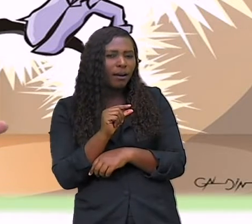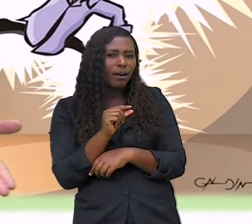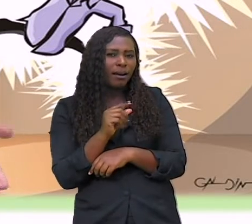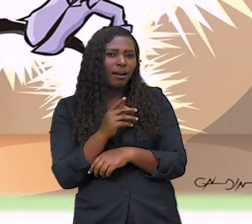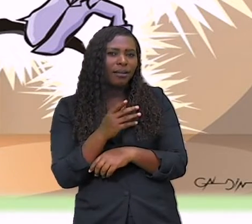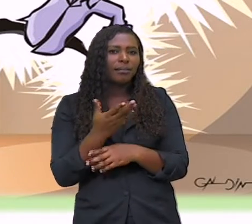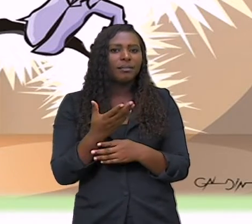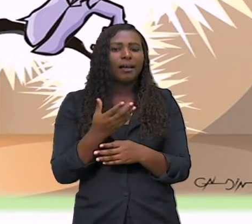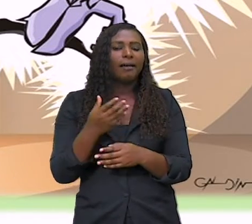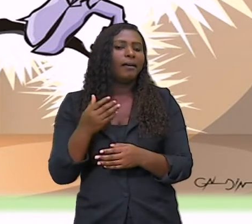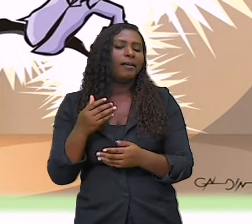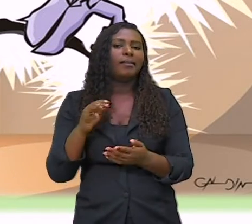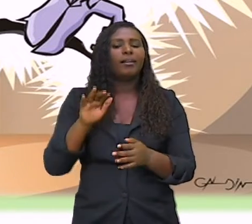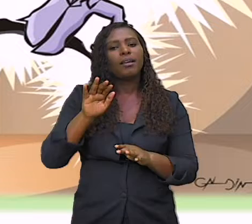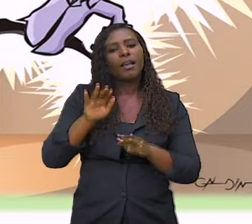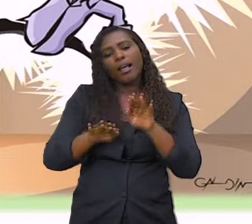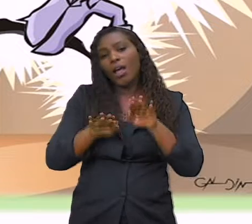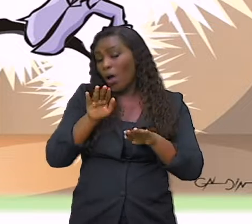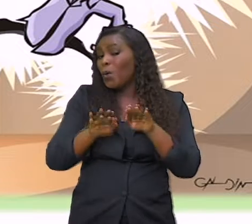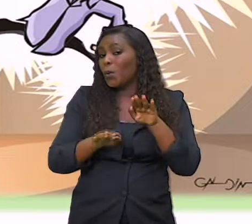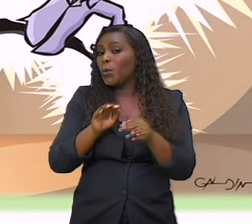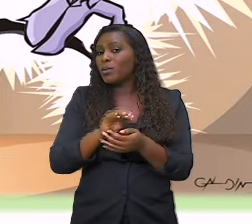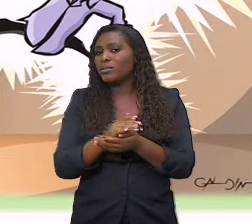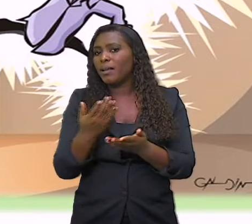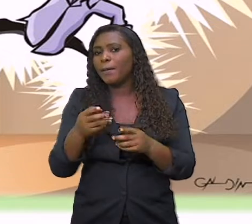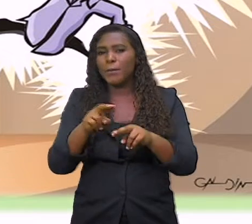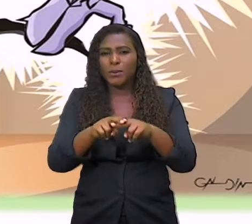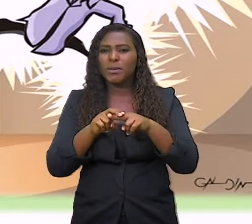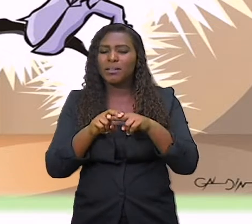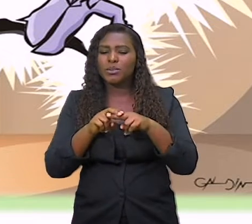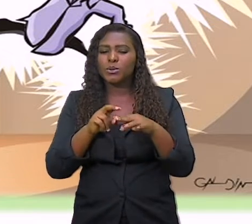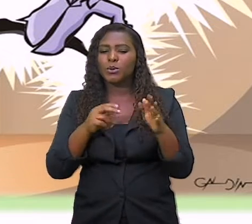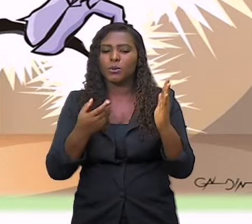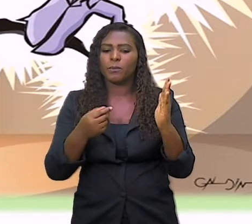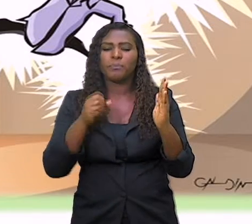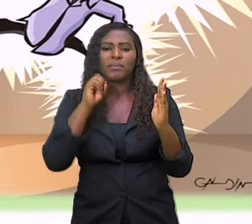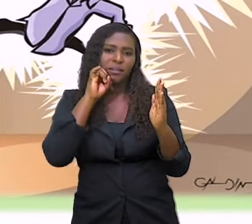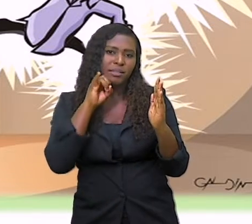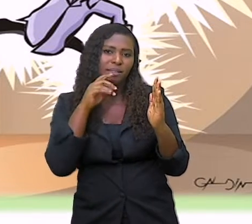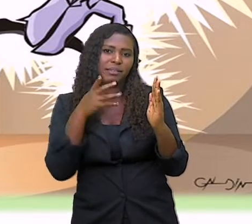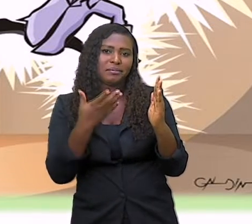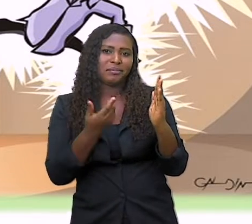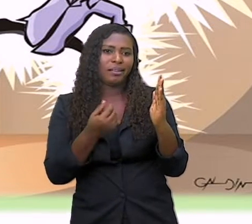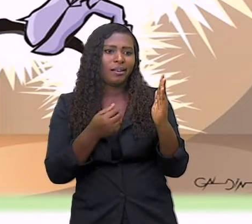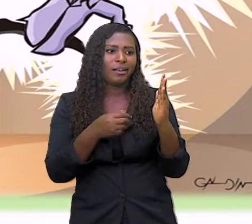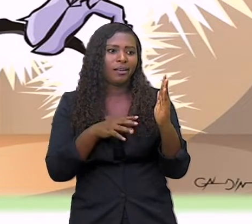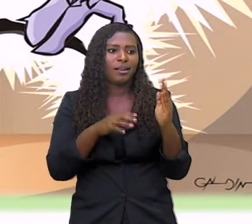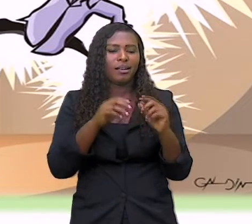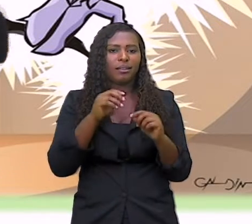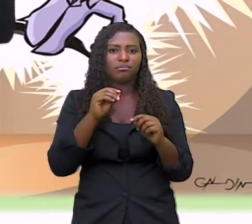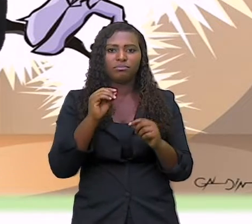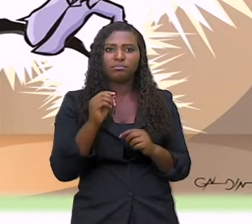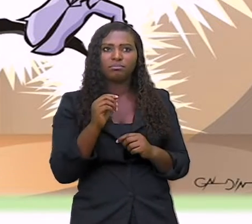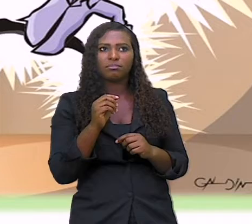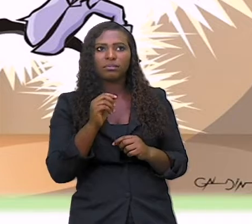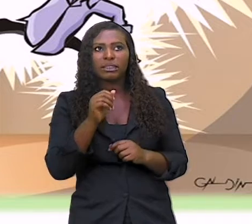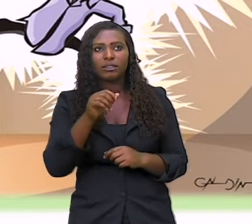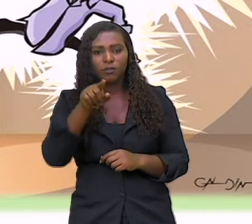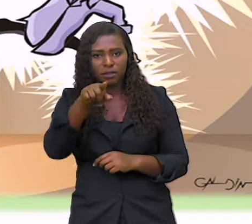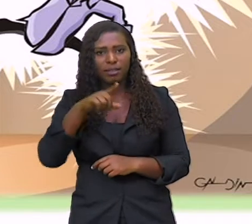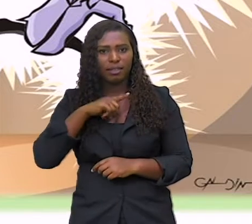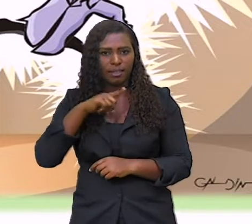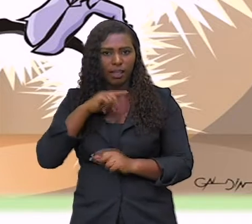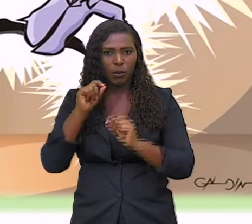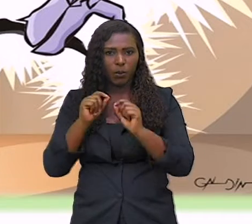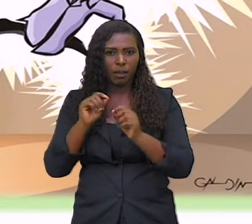vai apresentar nenhum risco. Isso ocorre, por exemplo, no gerador de Van de